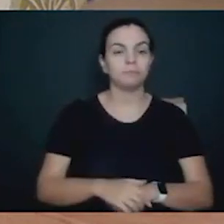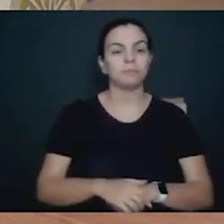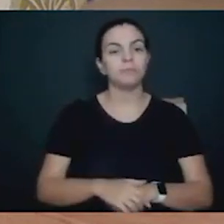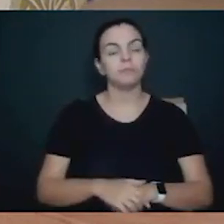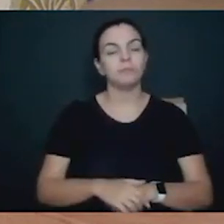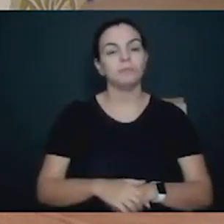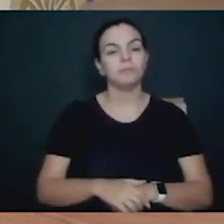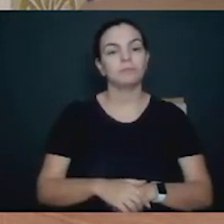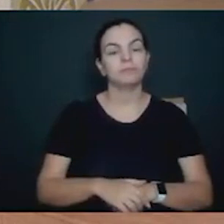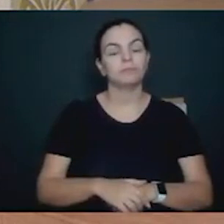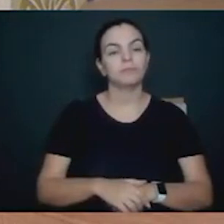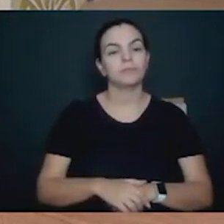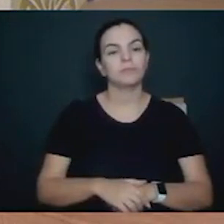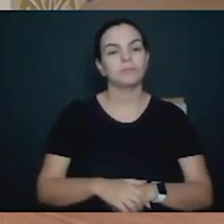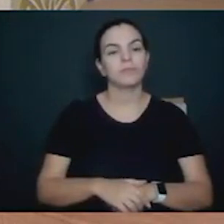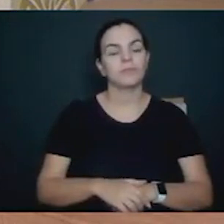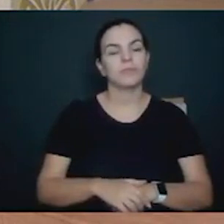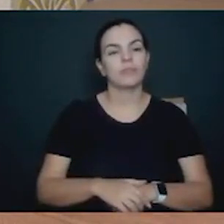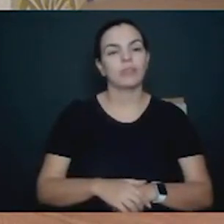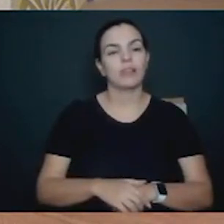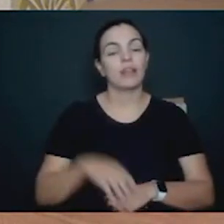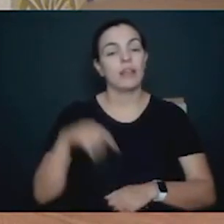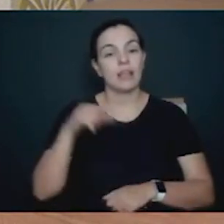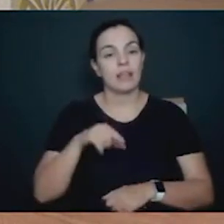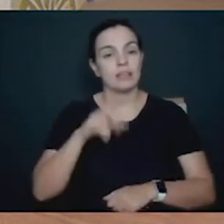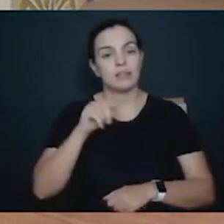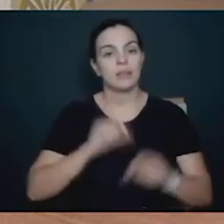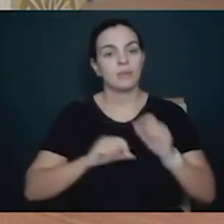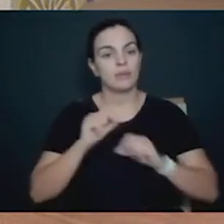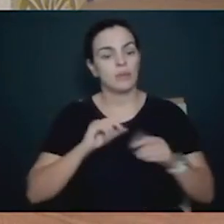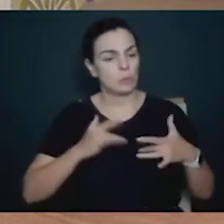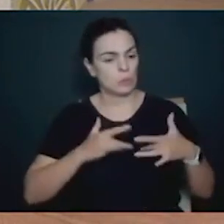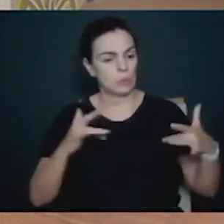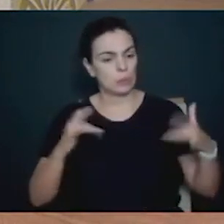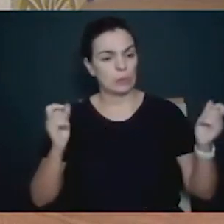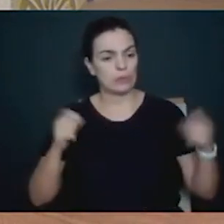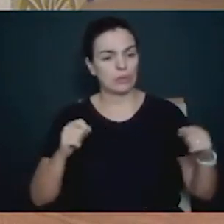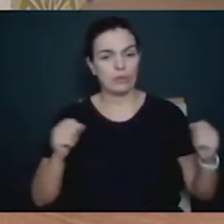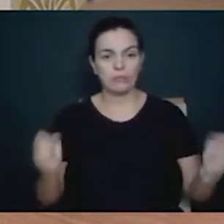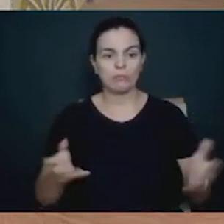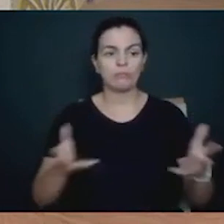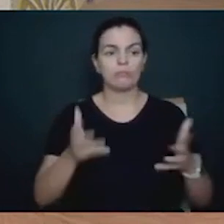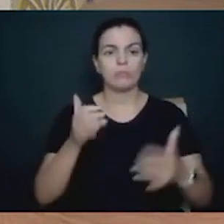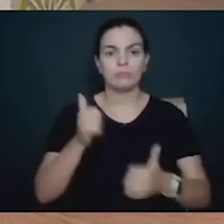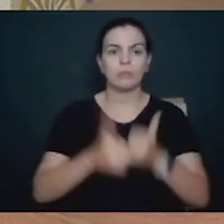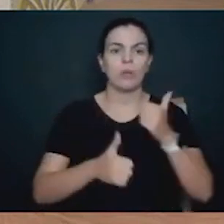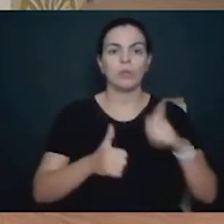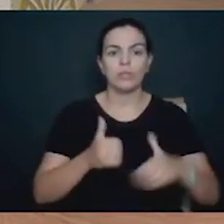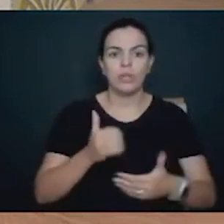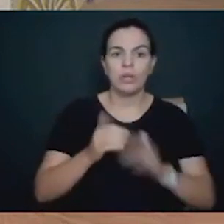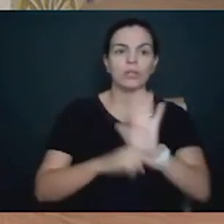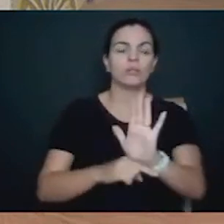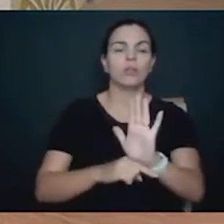vereadoras, só vem a somar e contribuir com tantas outras ações e projetos muito bons, relevantes e que